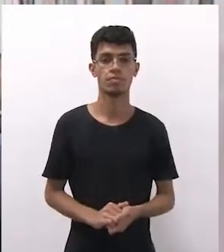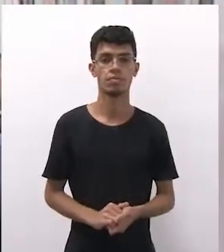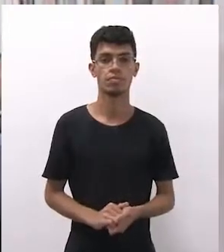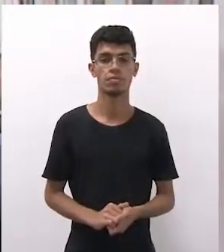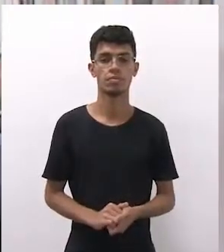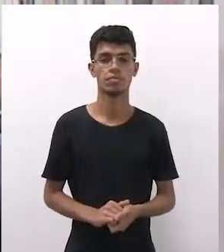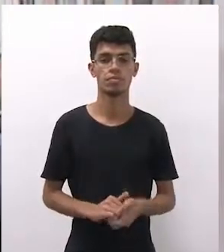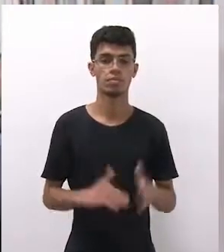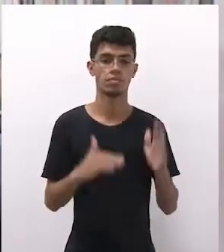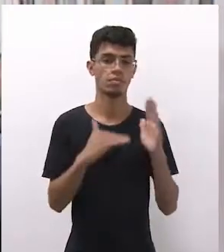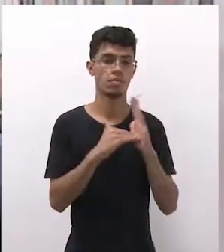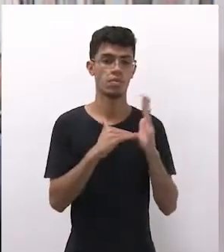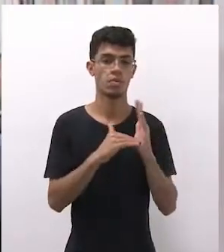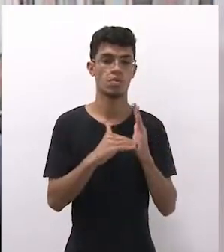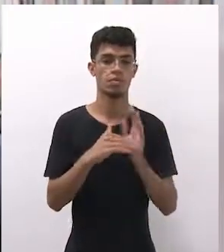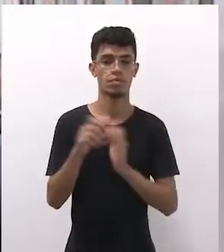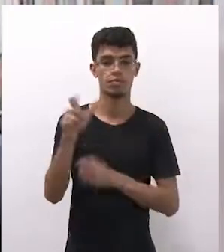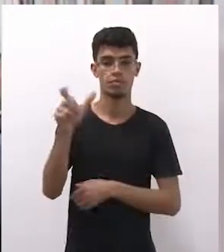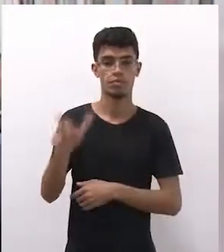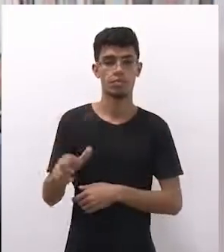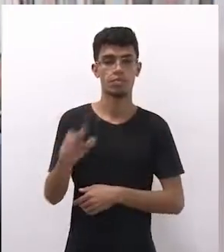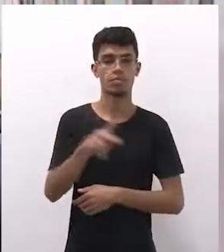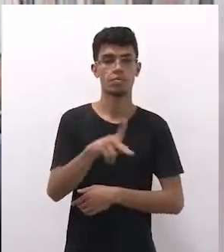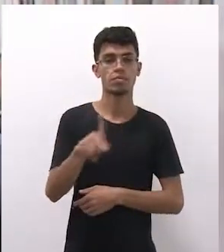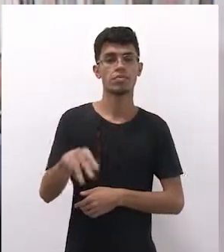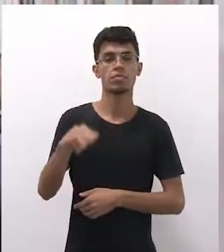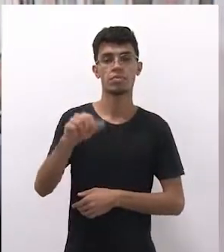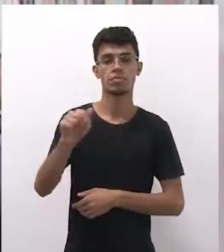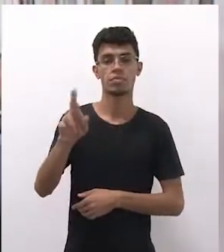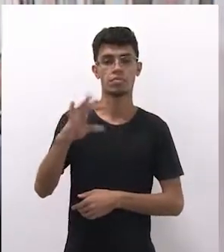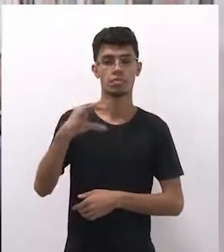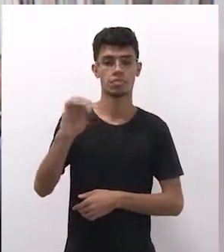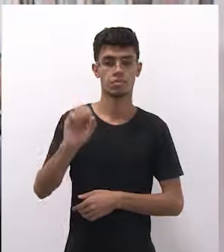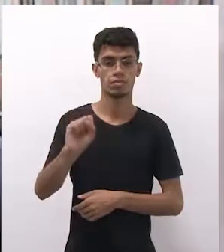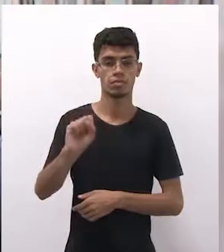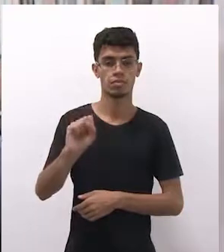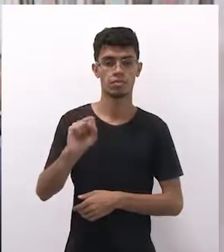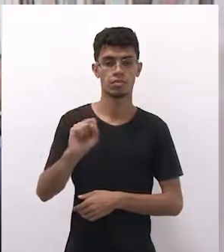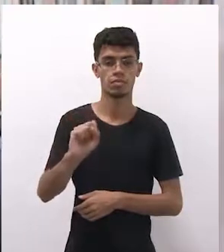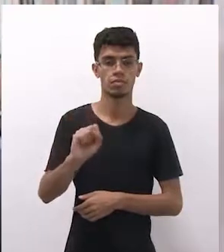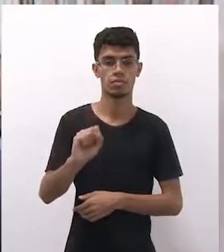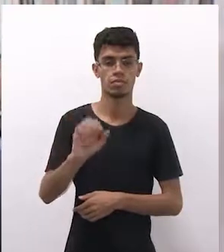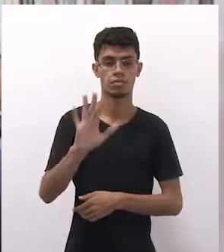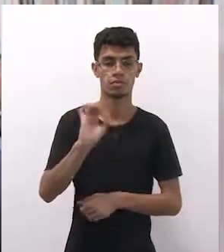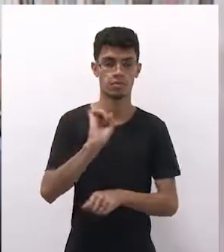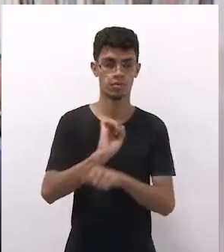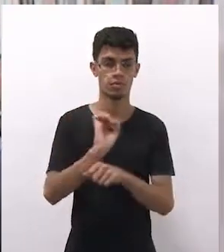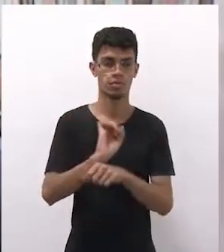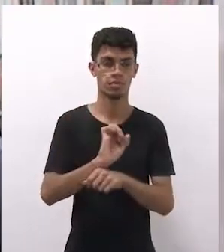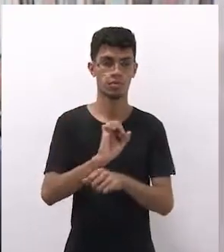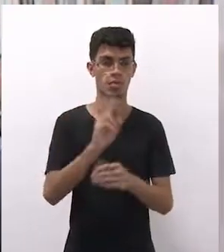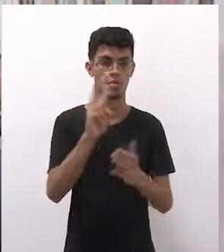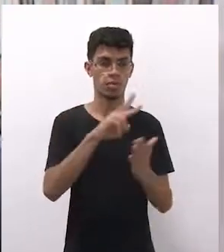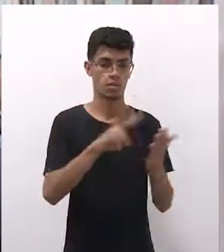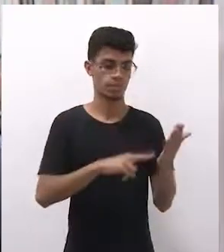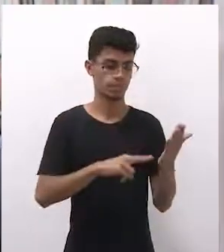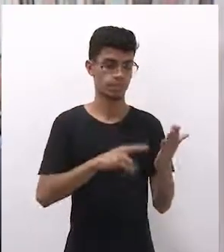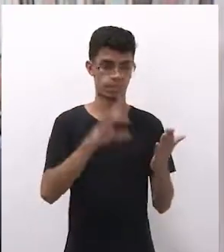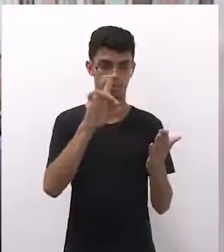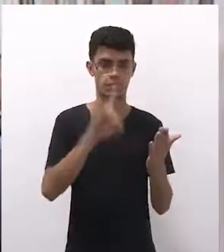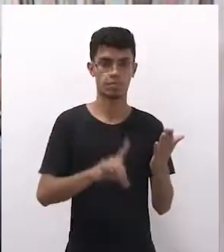Uma última colocação aqui é do professor Marcos. Peraí, deixa eu ler direitinho aqui, que é pequenininha, mas